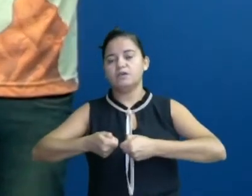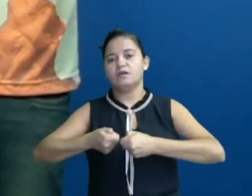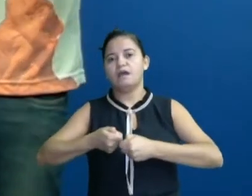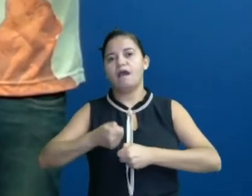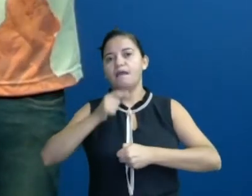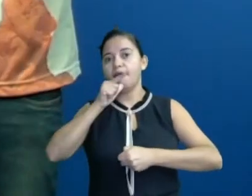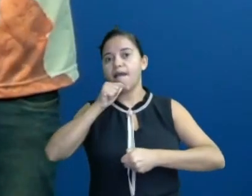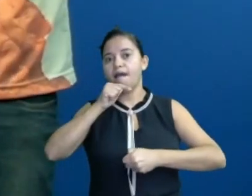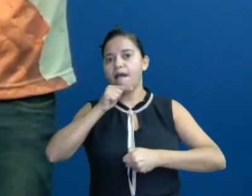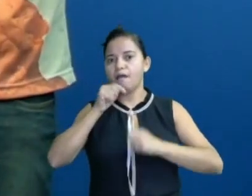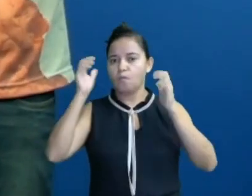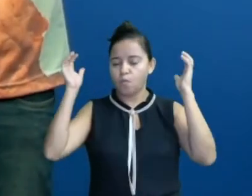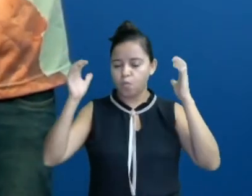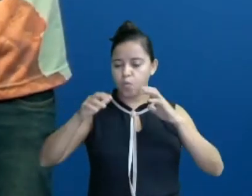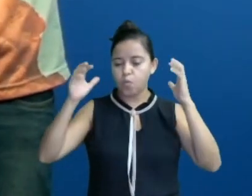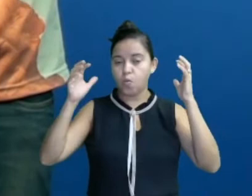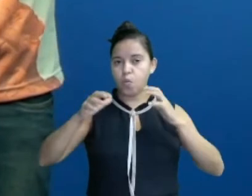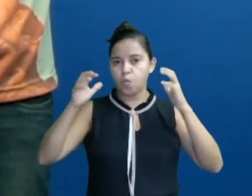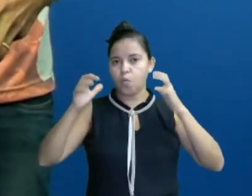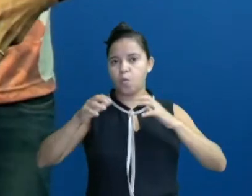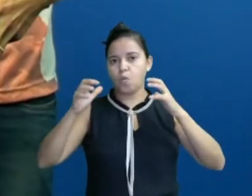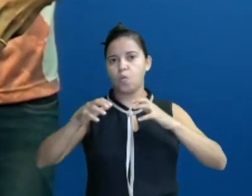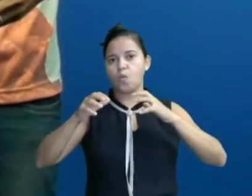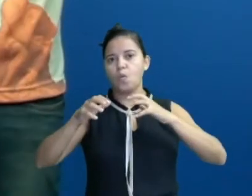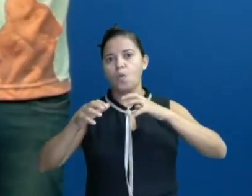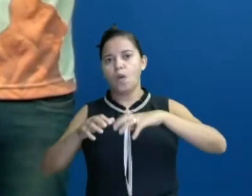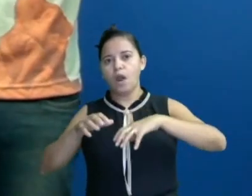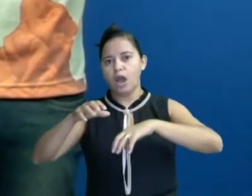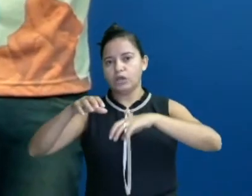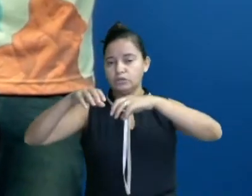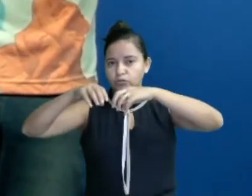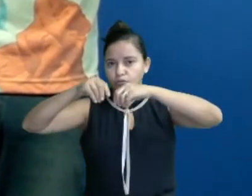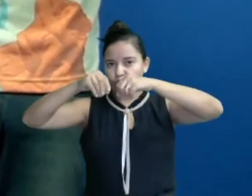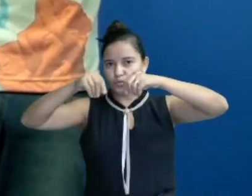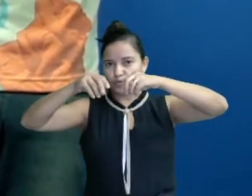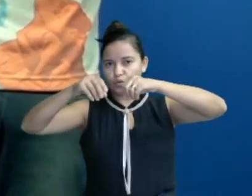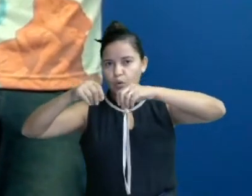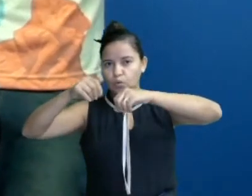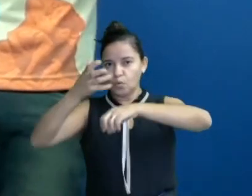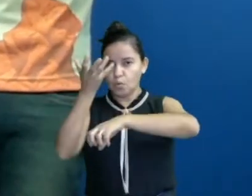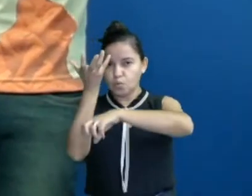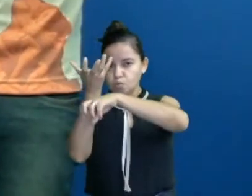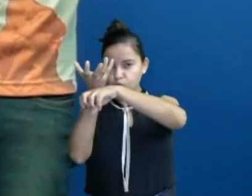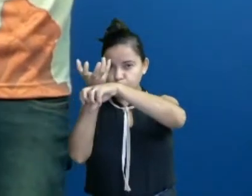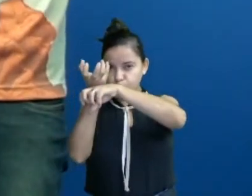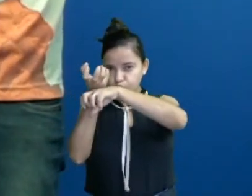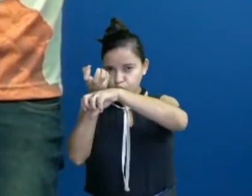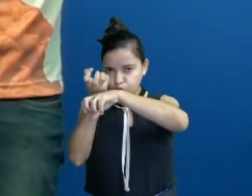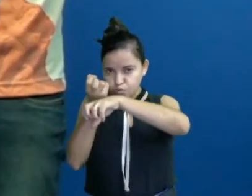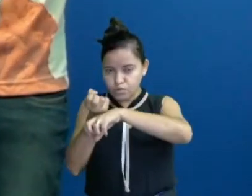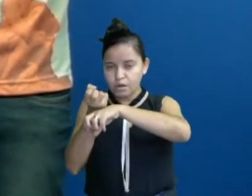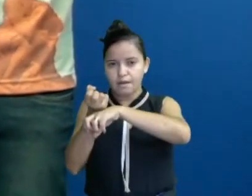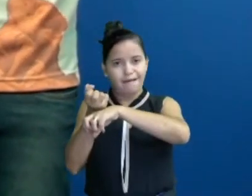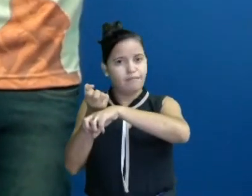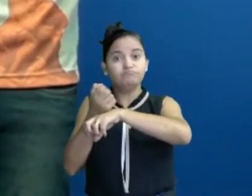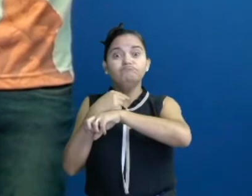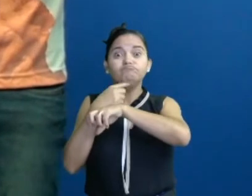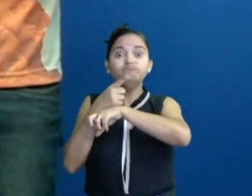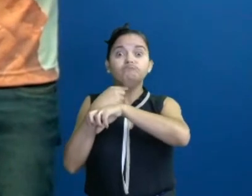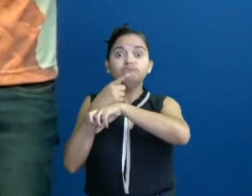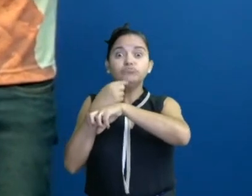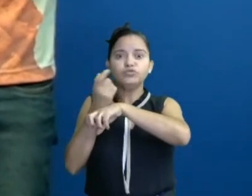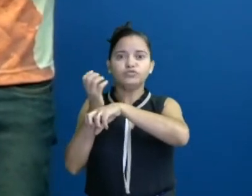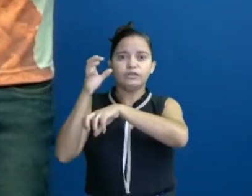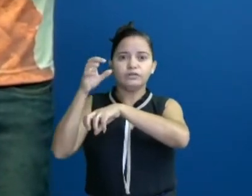da chuva acontece, quando ela chega, ela penetra no solo, esse solo ele não vai deslizar, tá certo? Ele vai estar